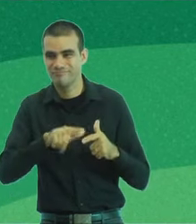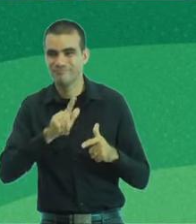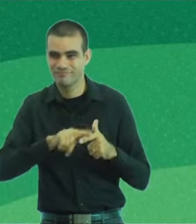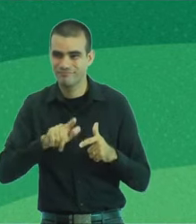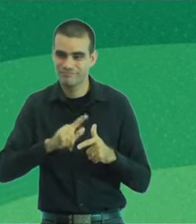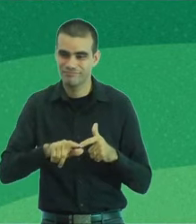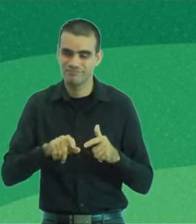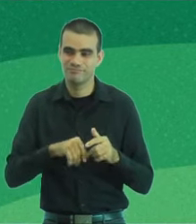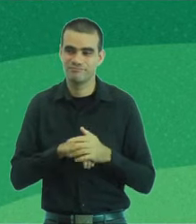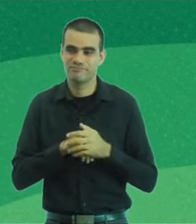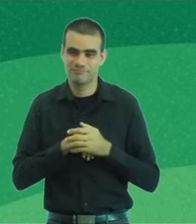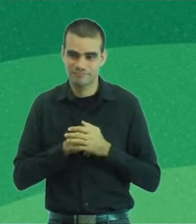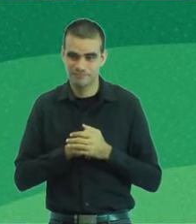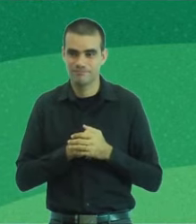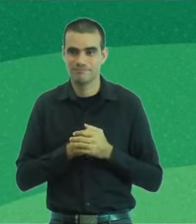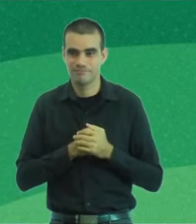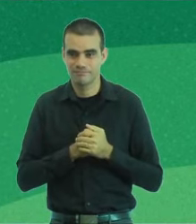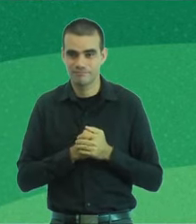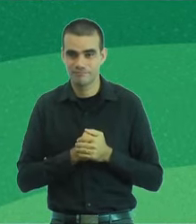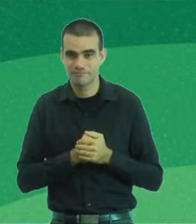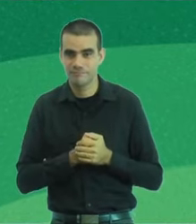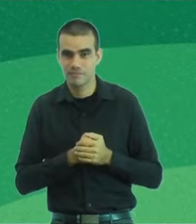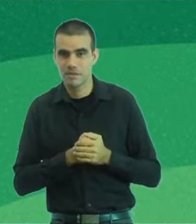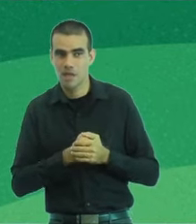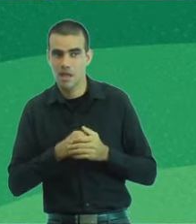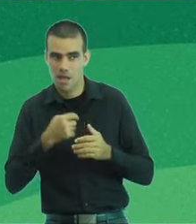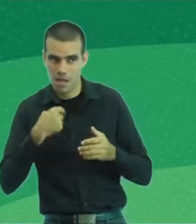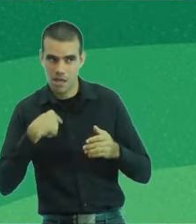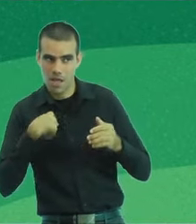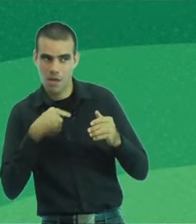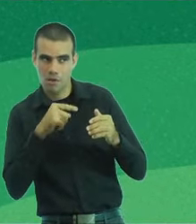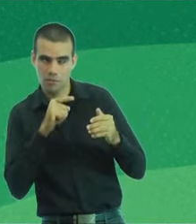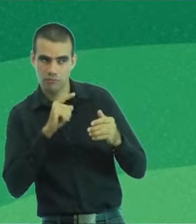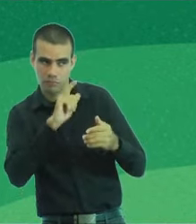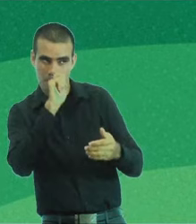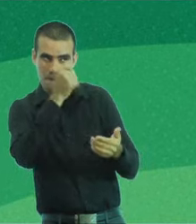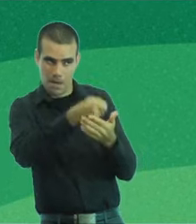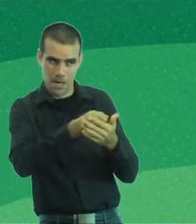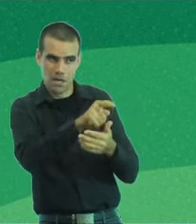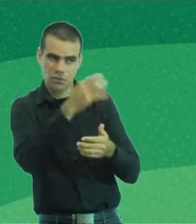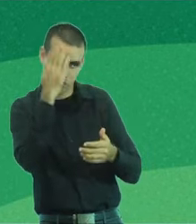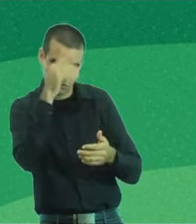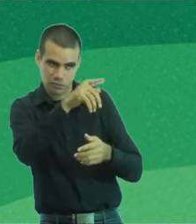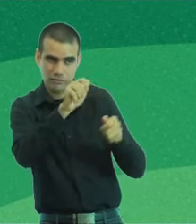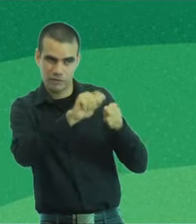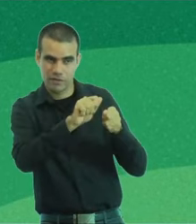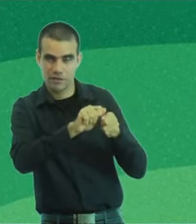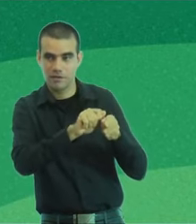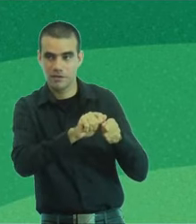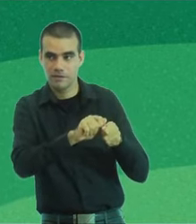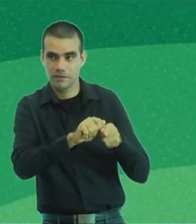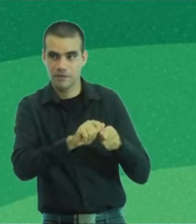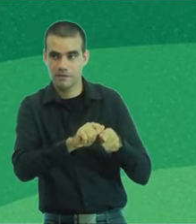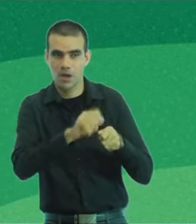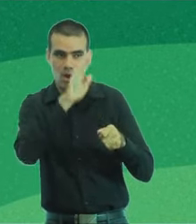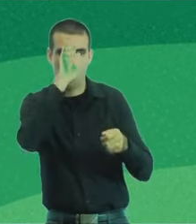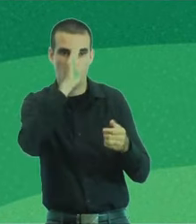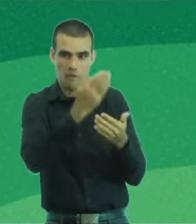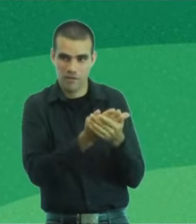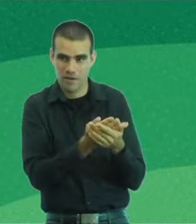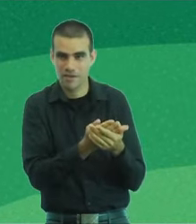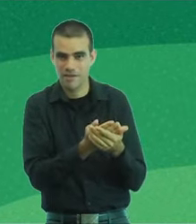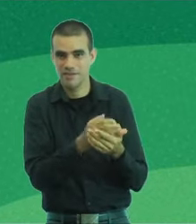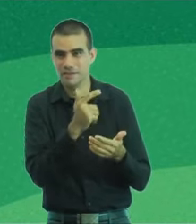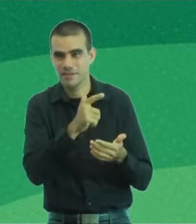repositórios do software livre tipo eu vou te marcar Porque eu sei que você vai fazer isso sabe tem um confia aqui também não funciona